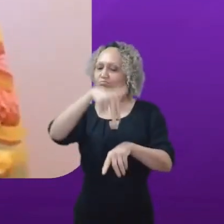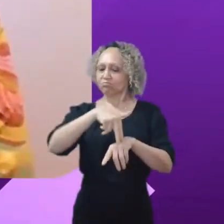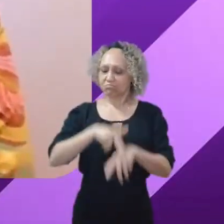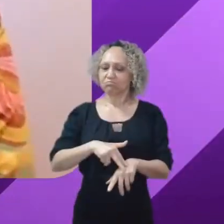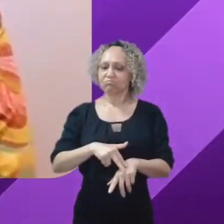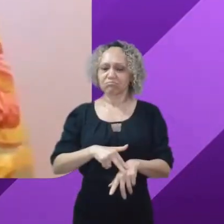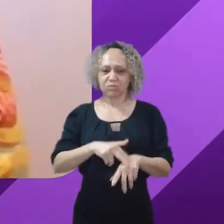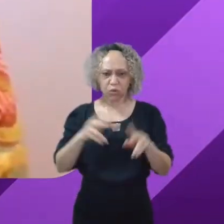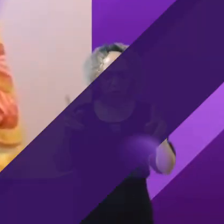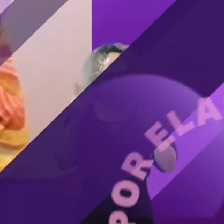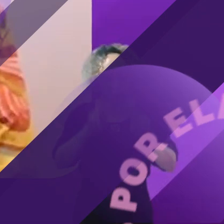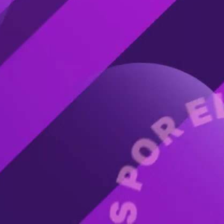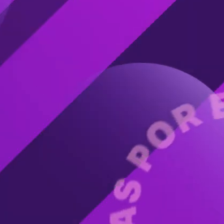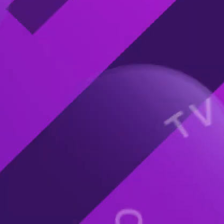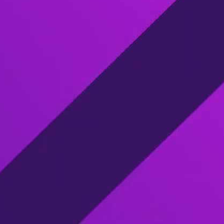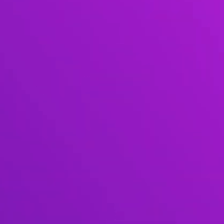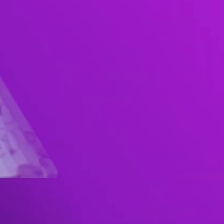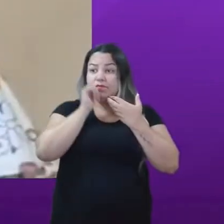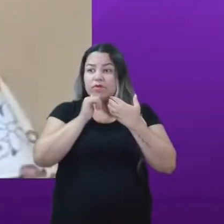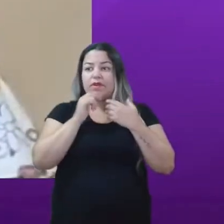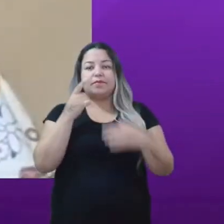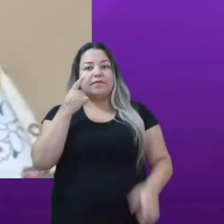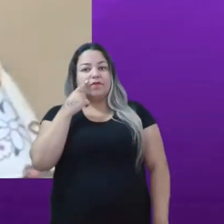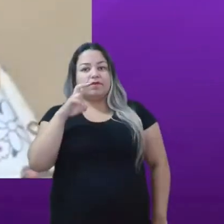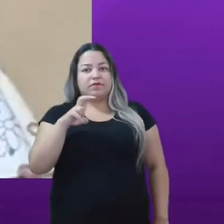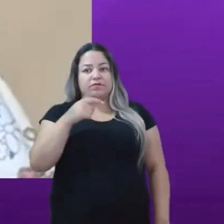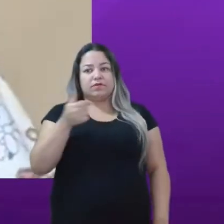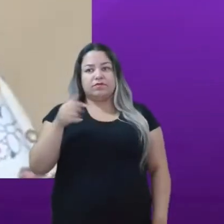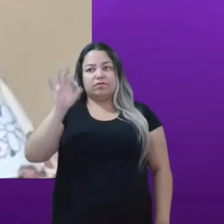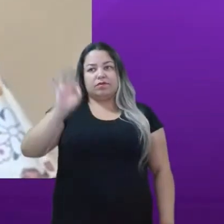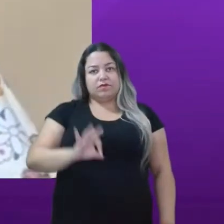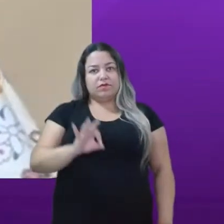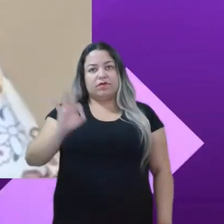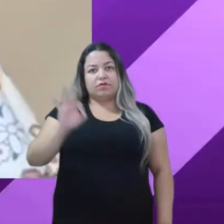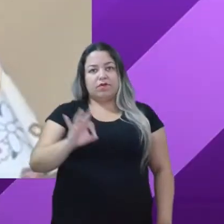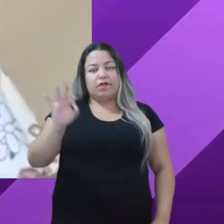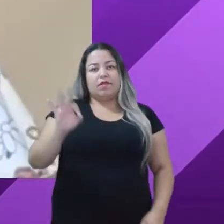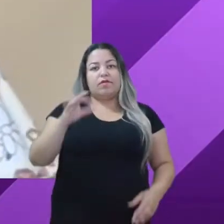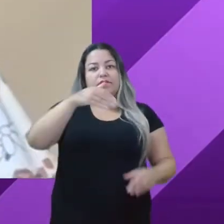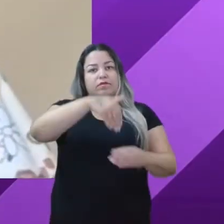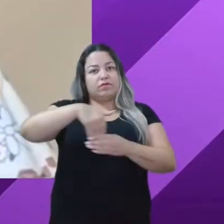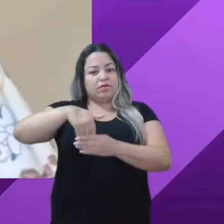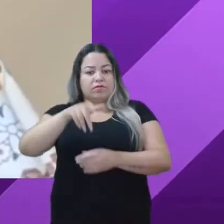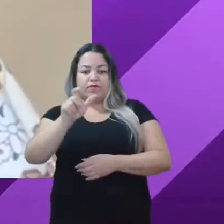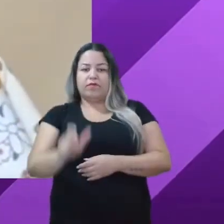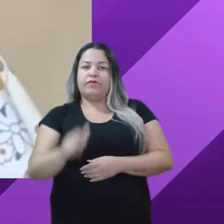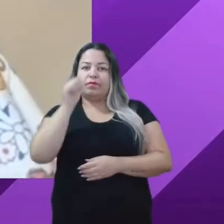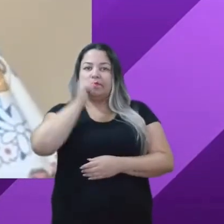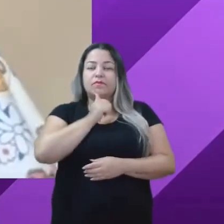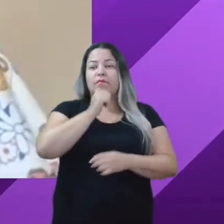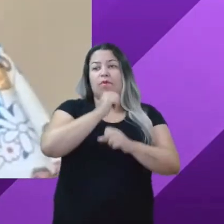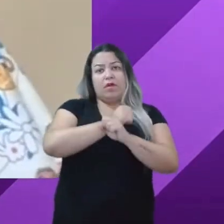visibilidade, com qualidade dentro do setor cultural. Nós somos 52% do eleitorado, né, o eleitorado feminino